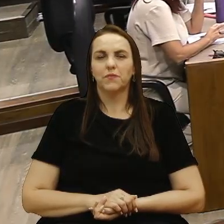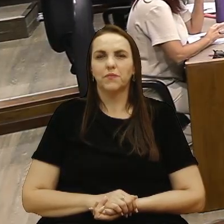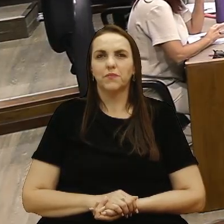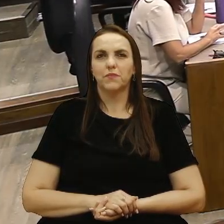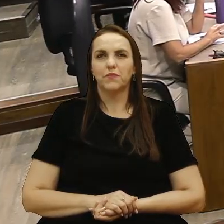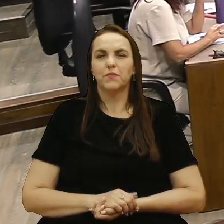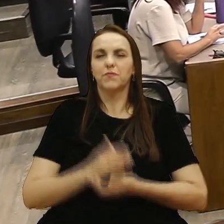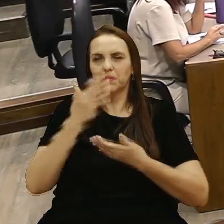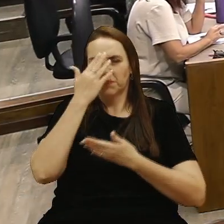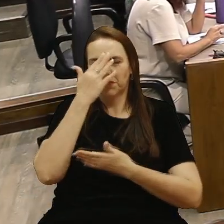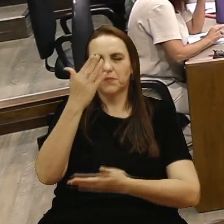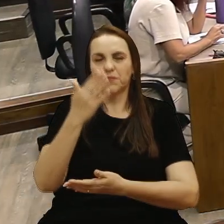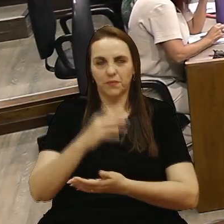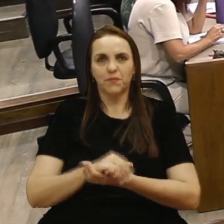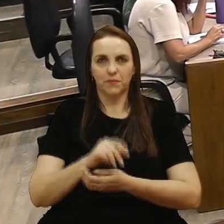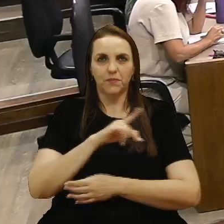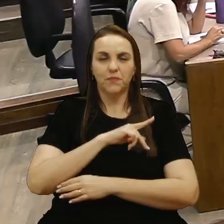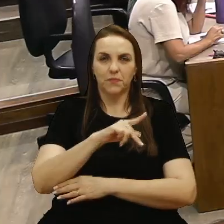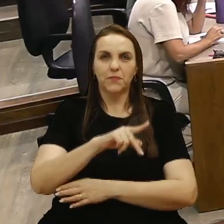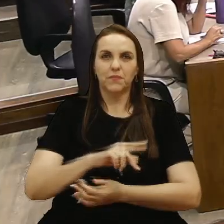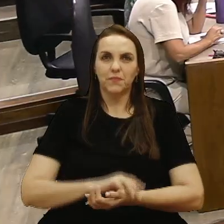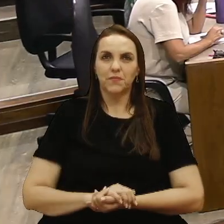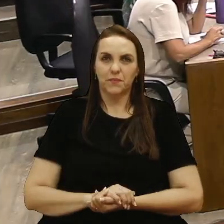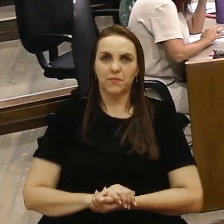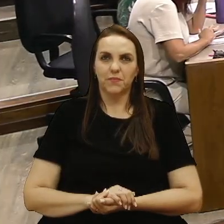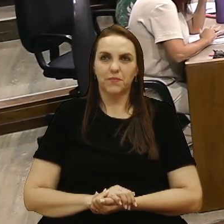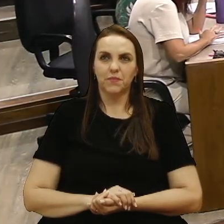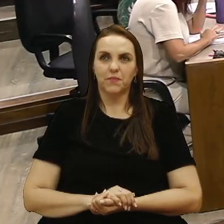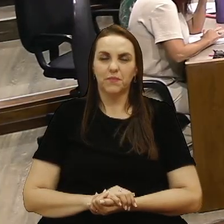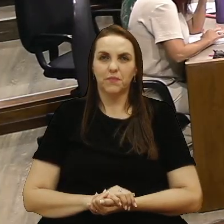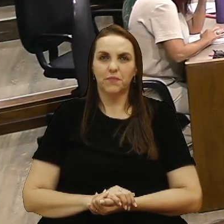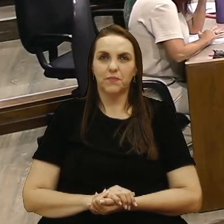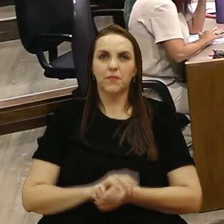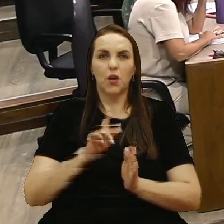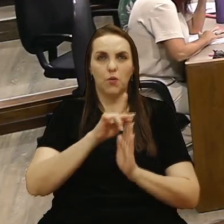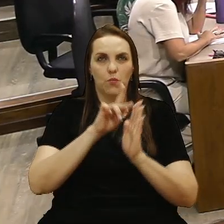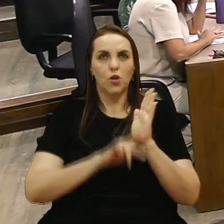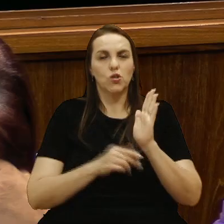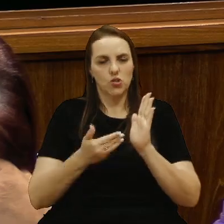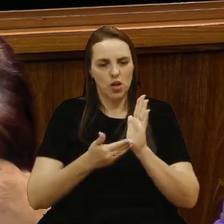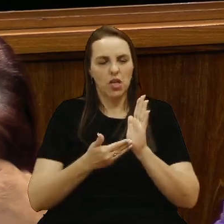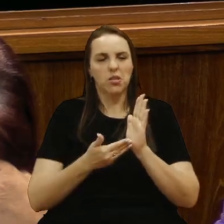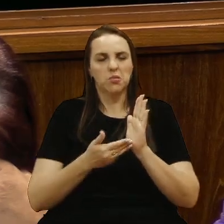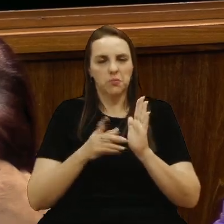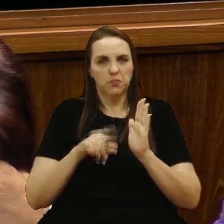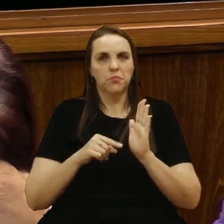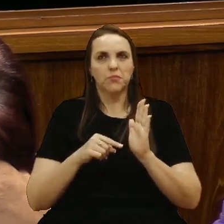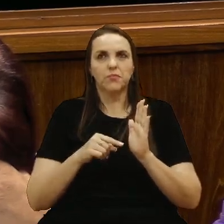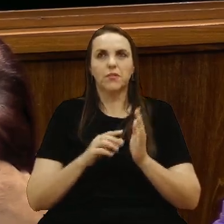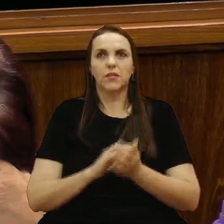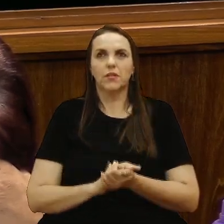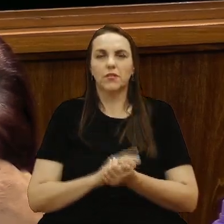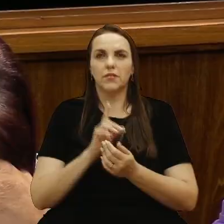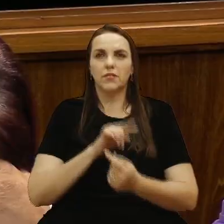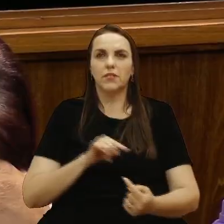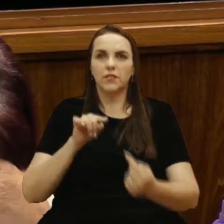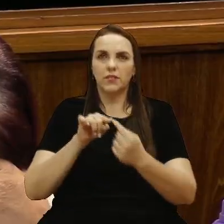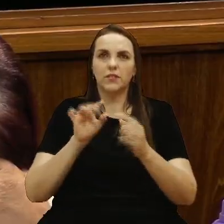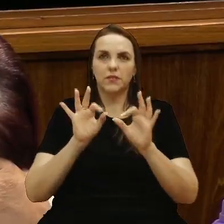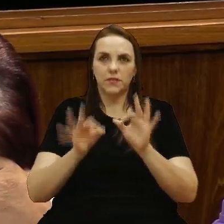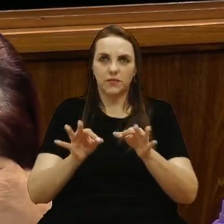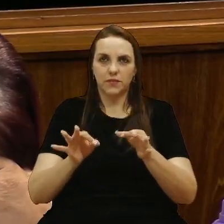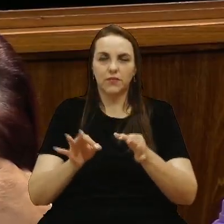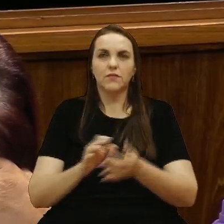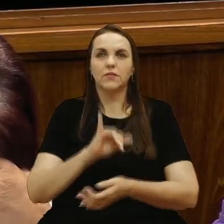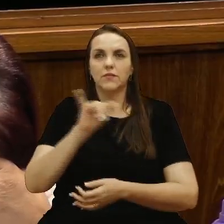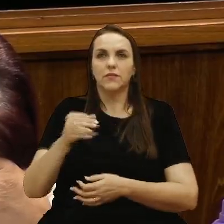Muito obrigado, senhor presidente. Um projeto muito oportuno. É isso, tínhamos a